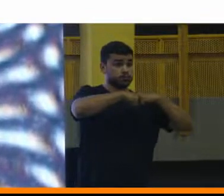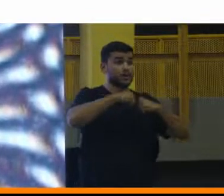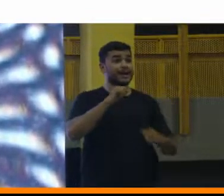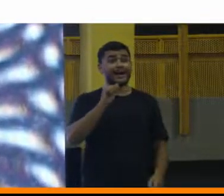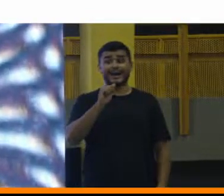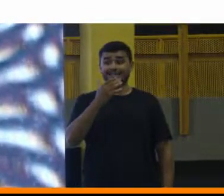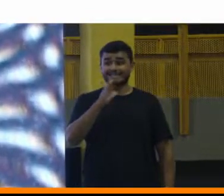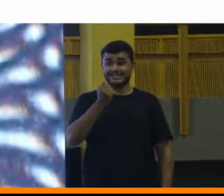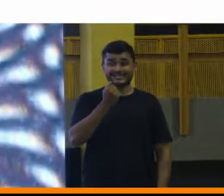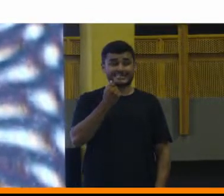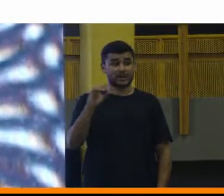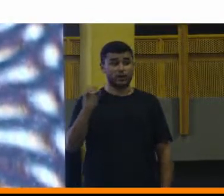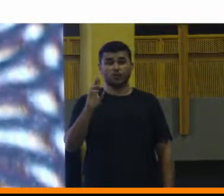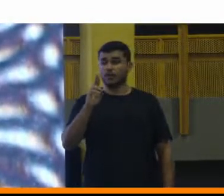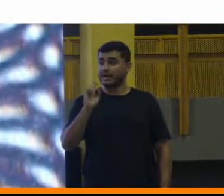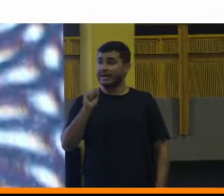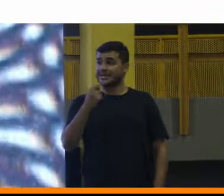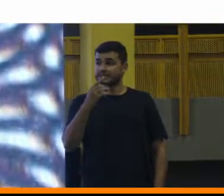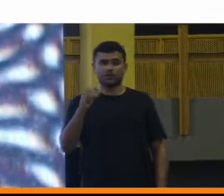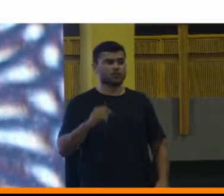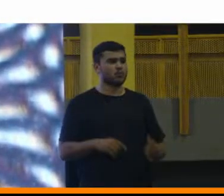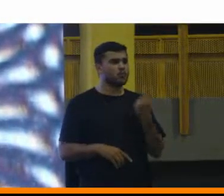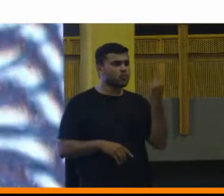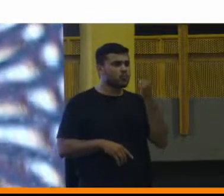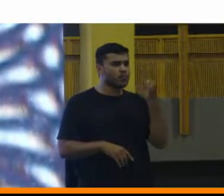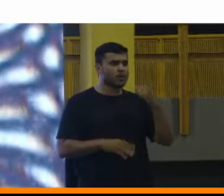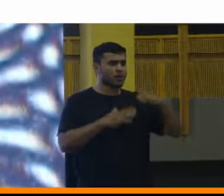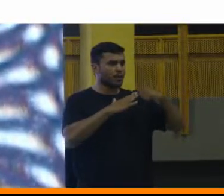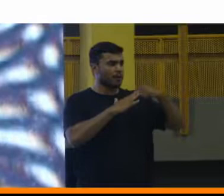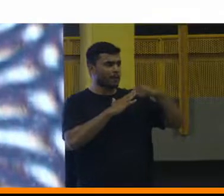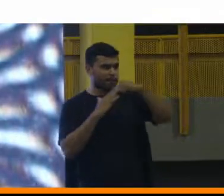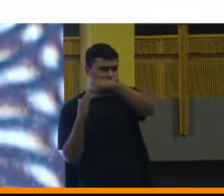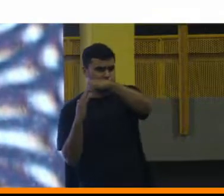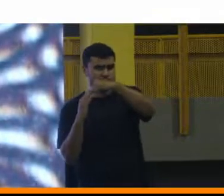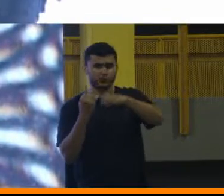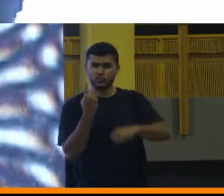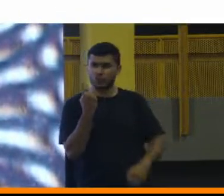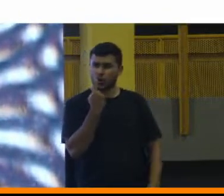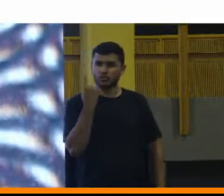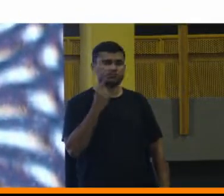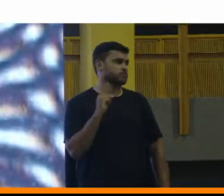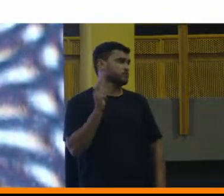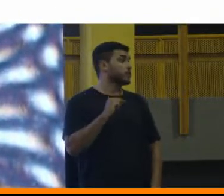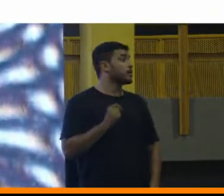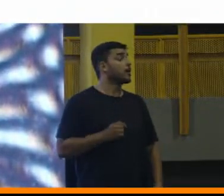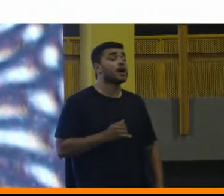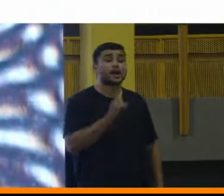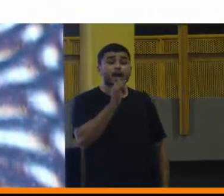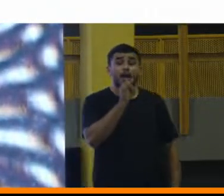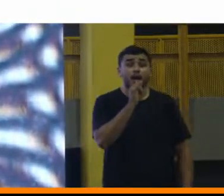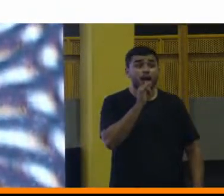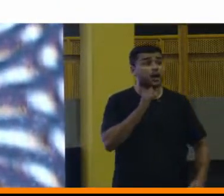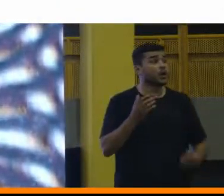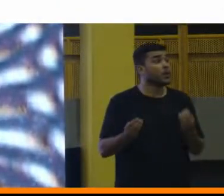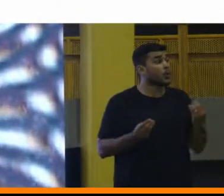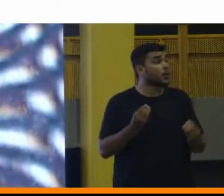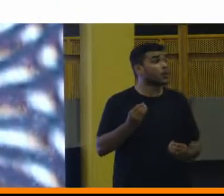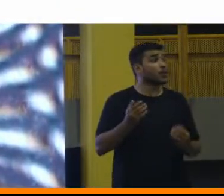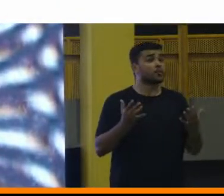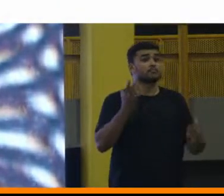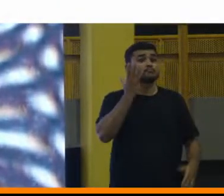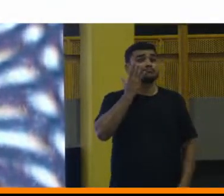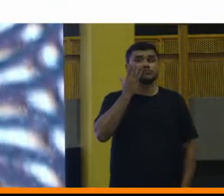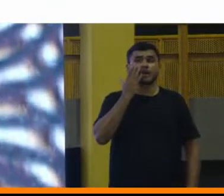força solitária. Se eu te perguntasse agora, quantas forças estão atuando no